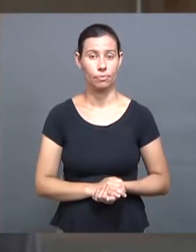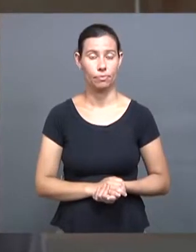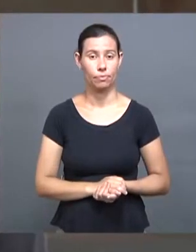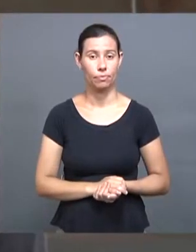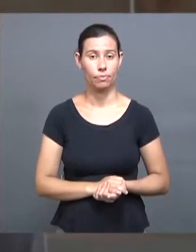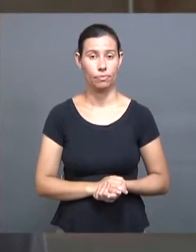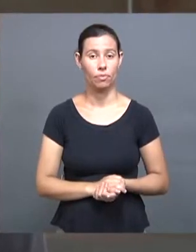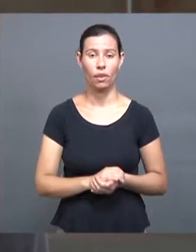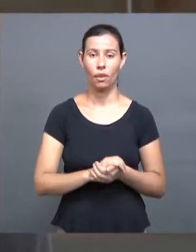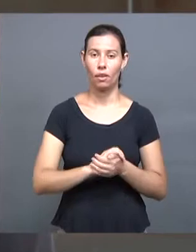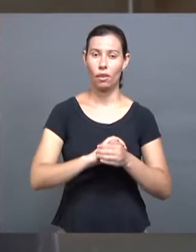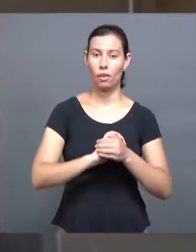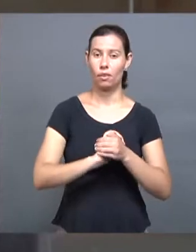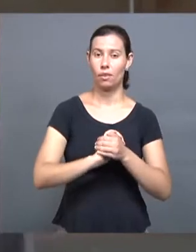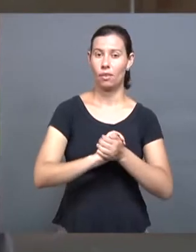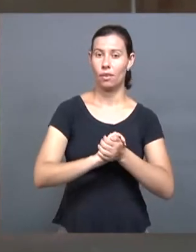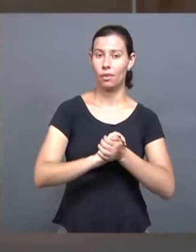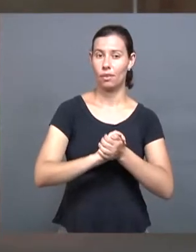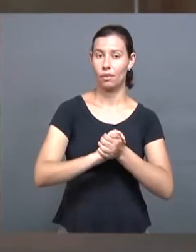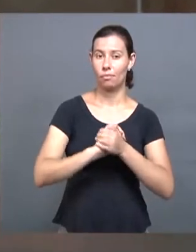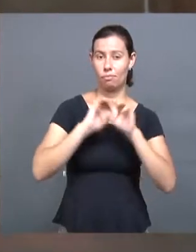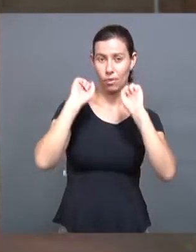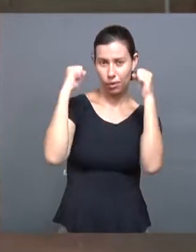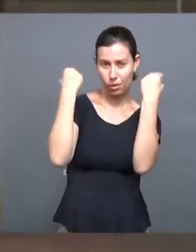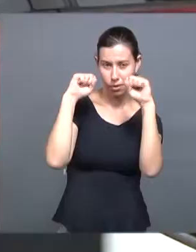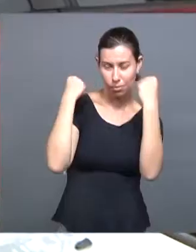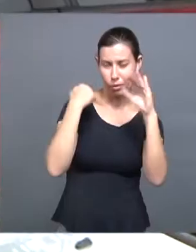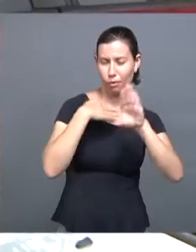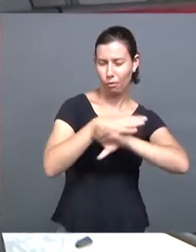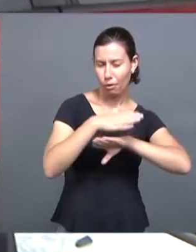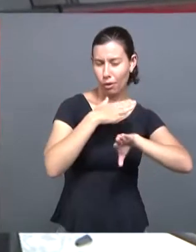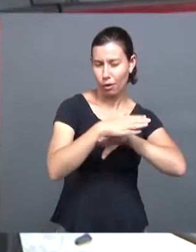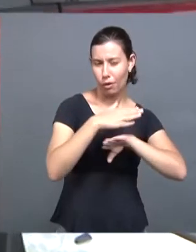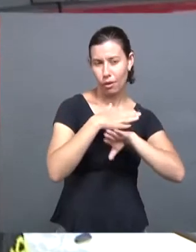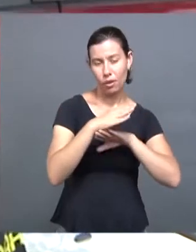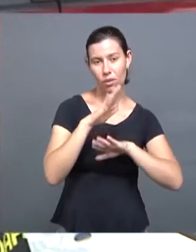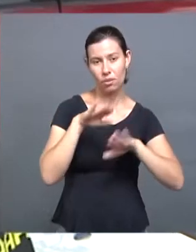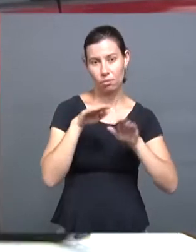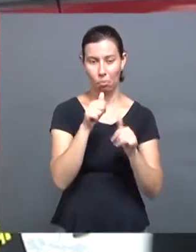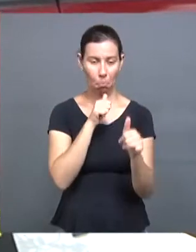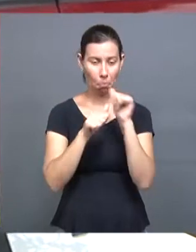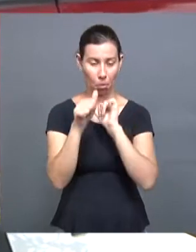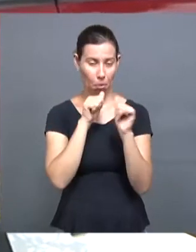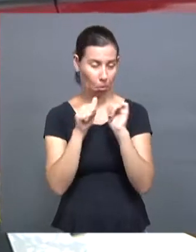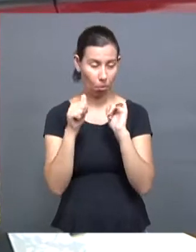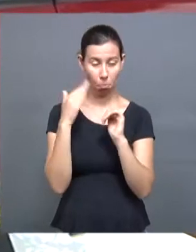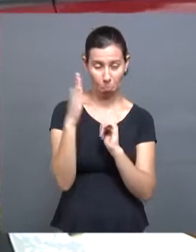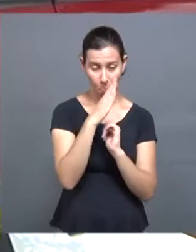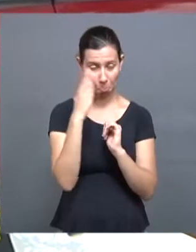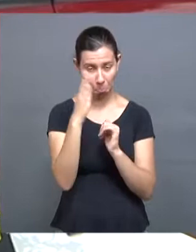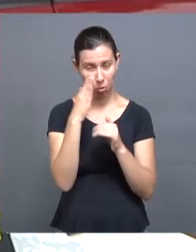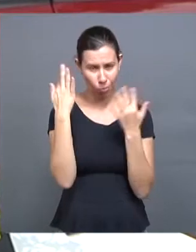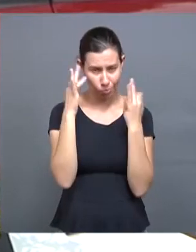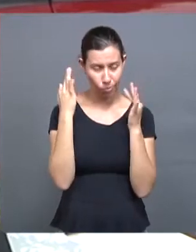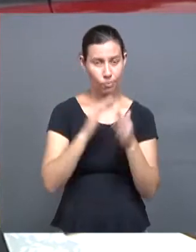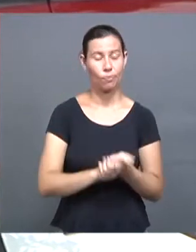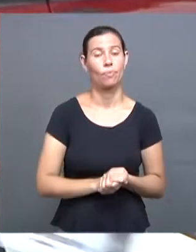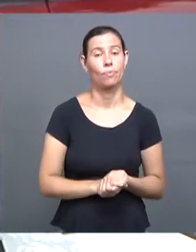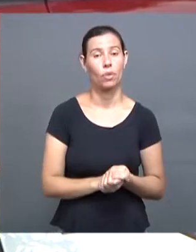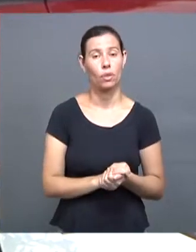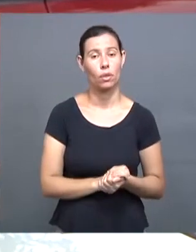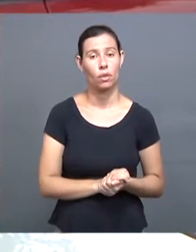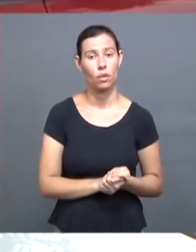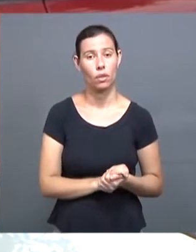Depois do frevo, no outro dia, só de ressaca. Sim, tem enxaqueca. E em que ocasiões é mais comum ter a dor de